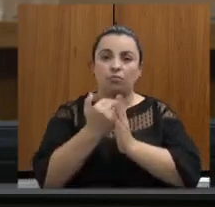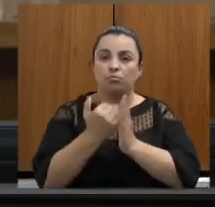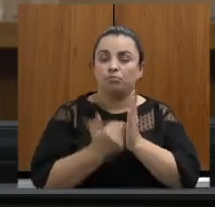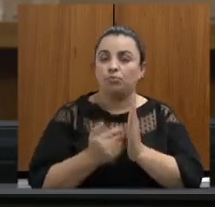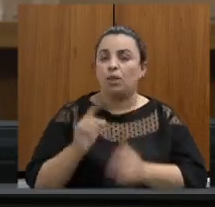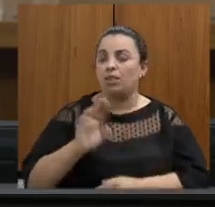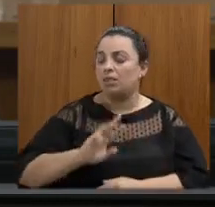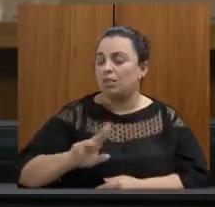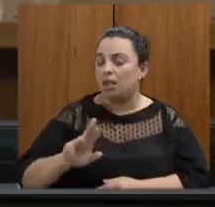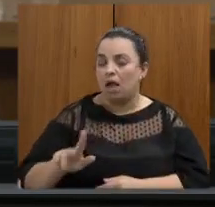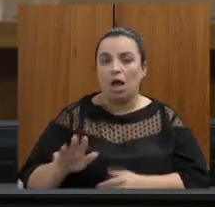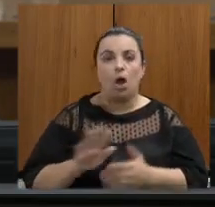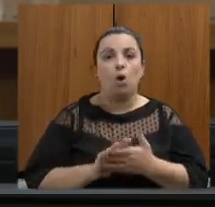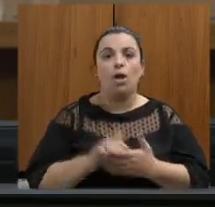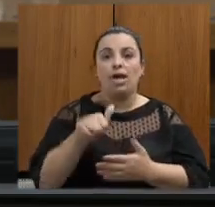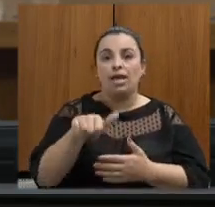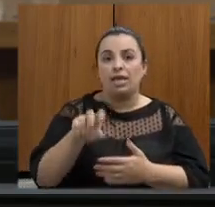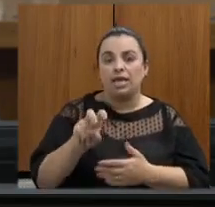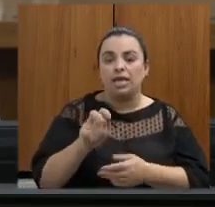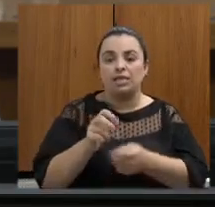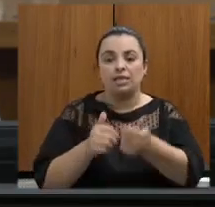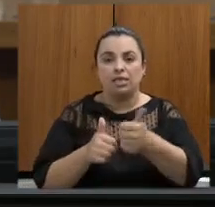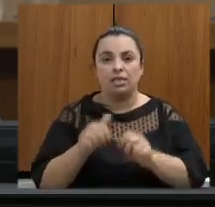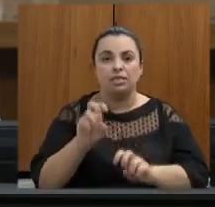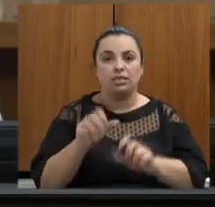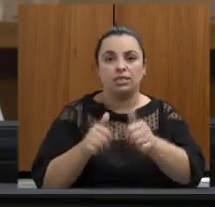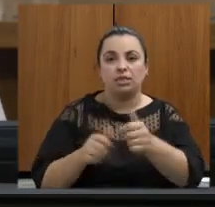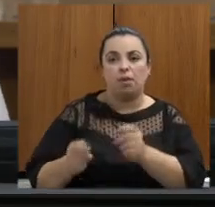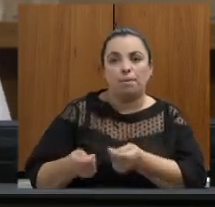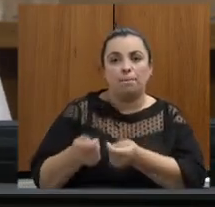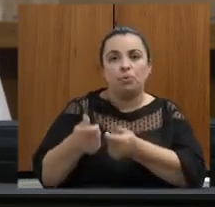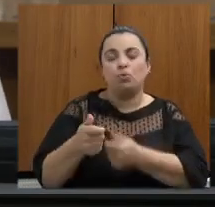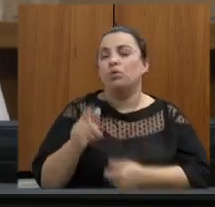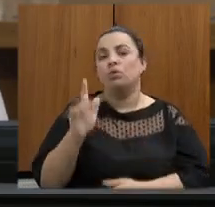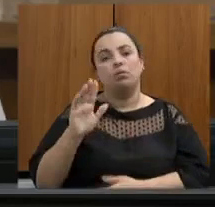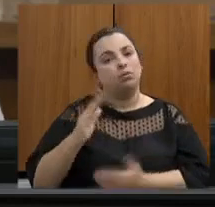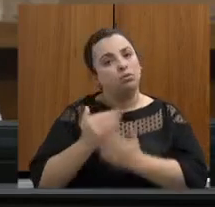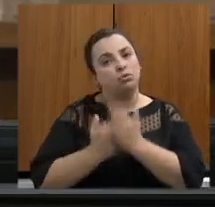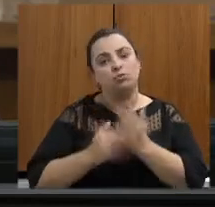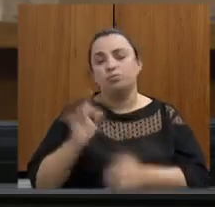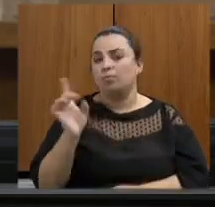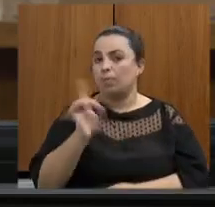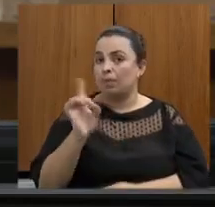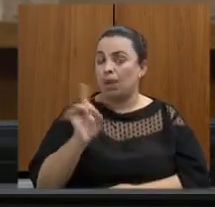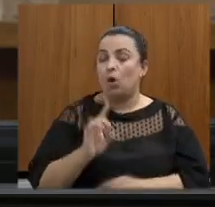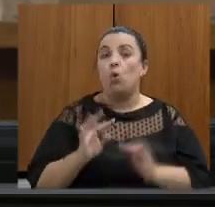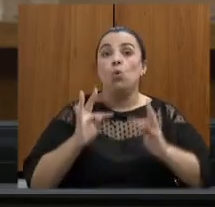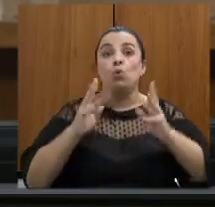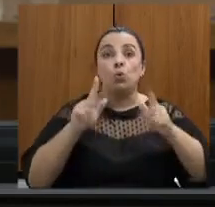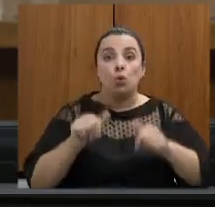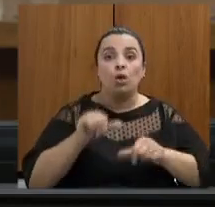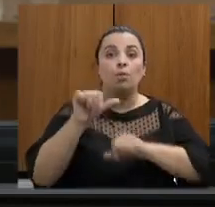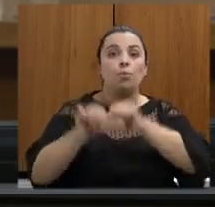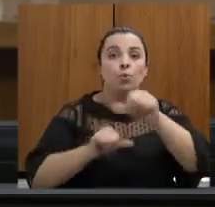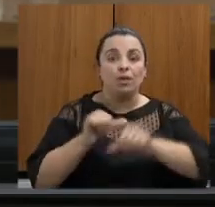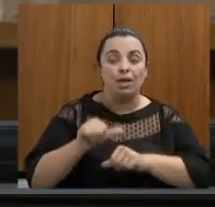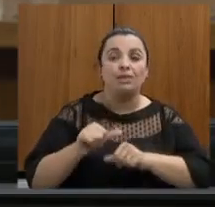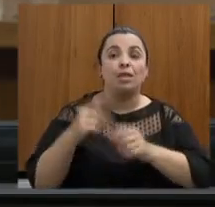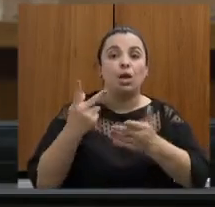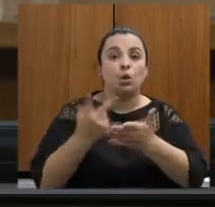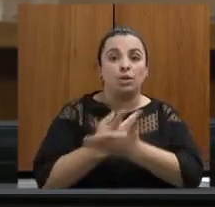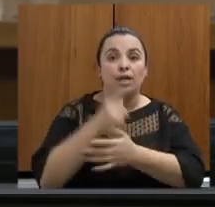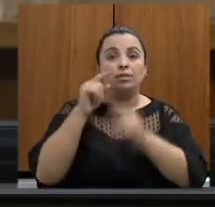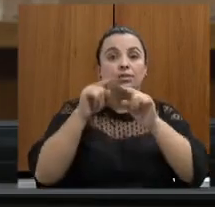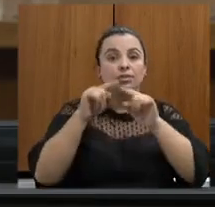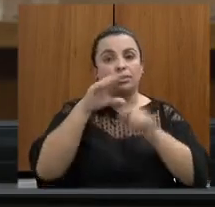quinquenios nada que hoje a respeito sabido Qualquer mudança que vem a ser feita nos Carreiros deverá ser feita no existe mudança